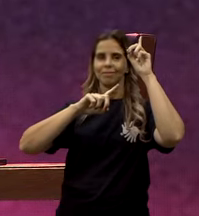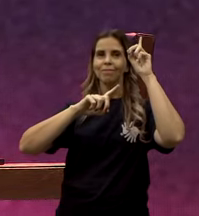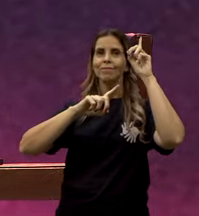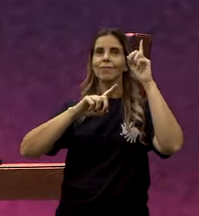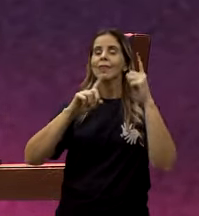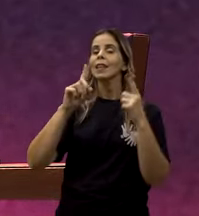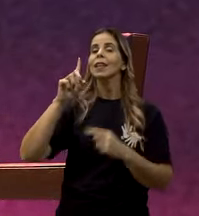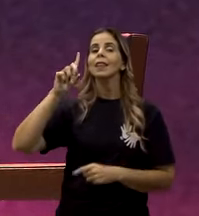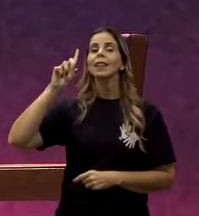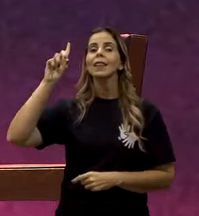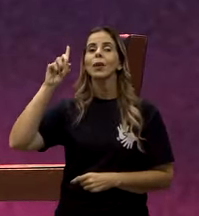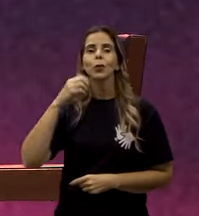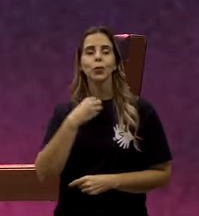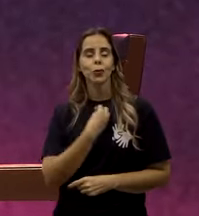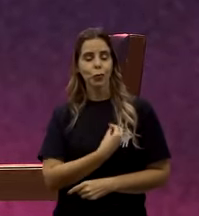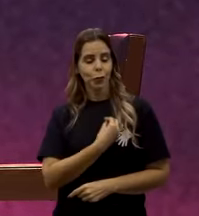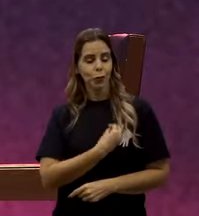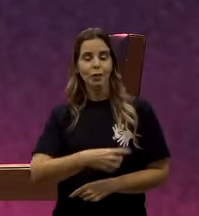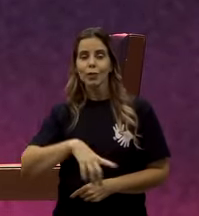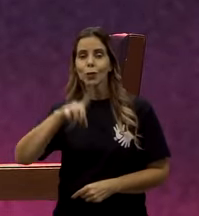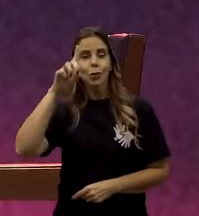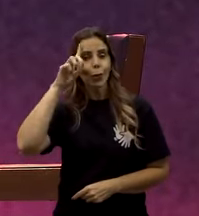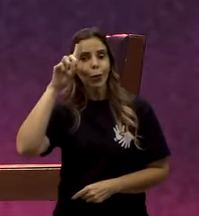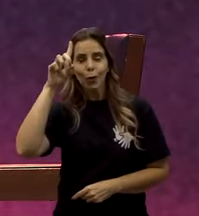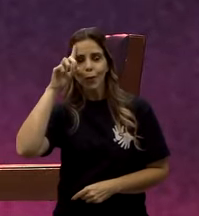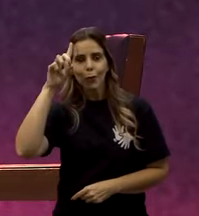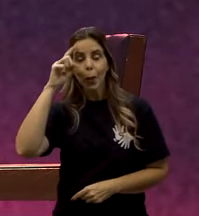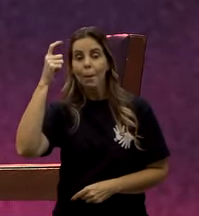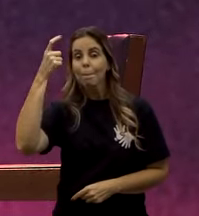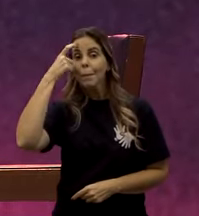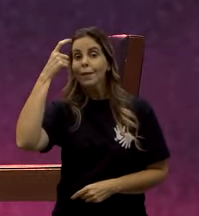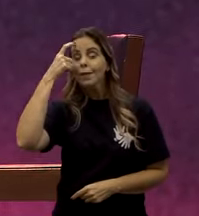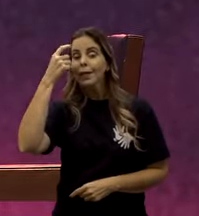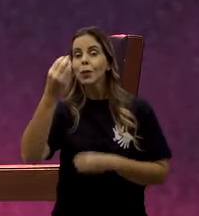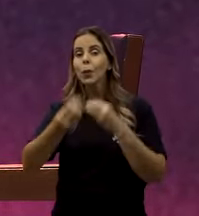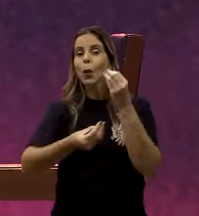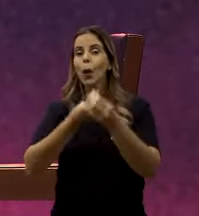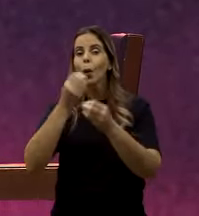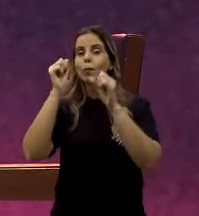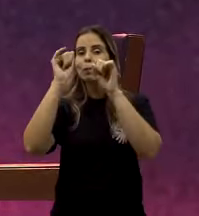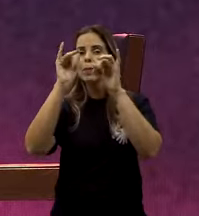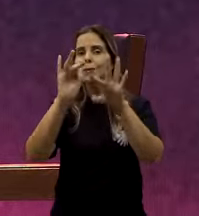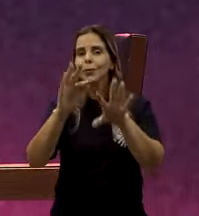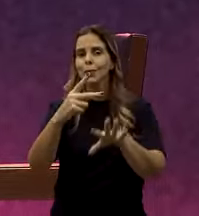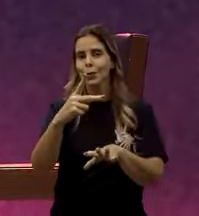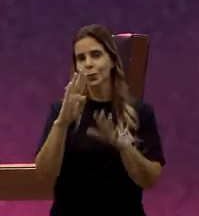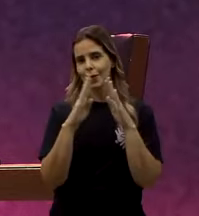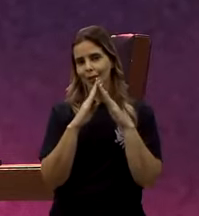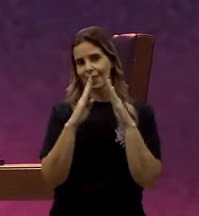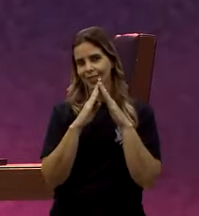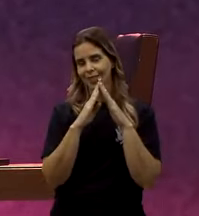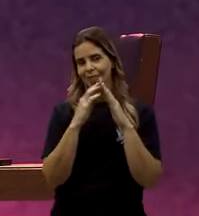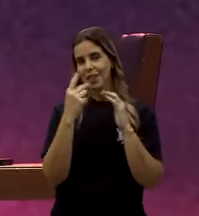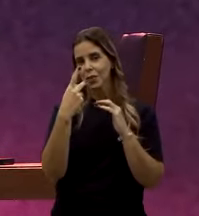Deus vive 24 horas pensando em como prosperar tua casa e tua família